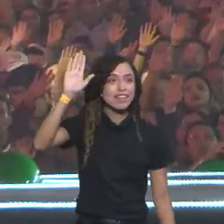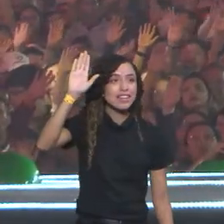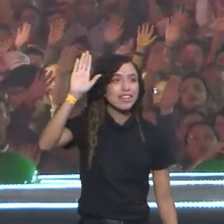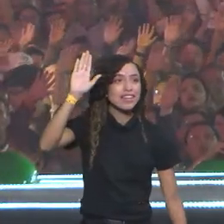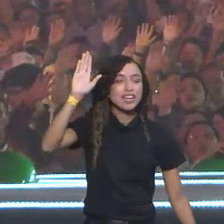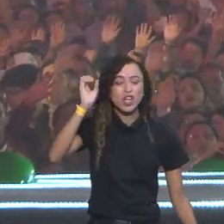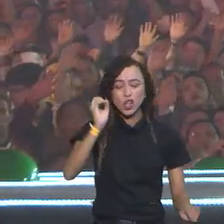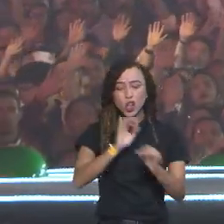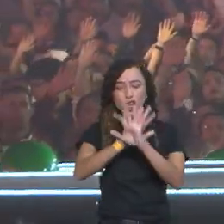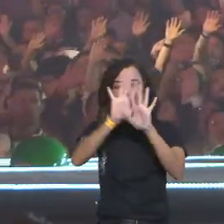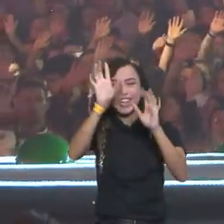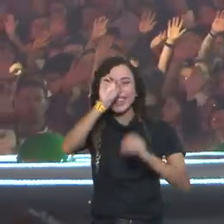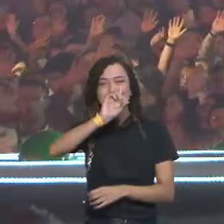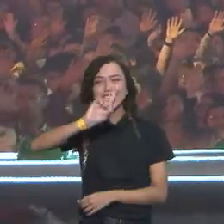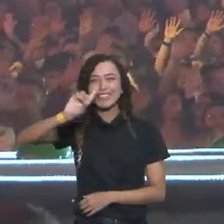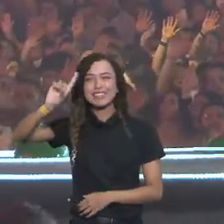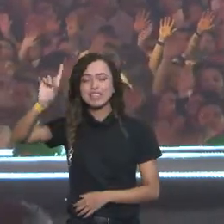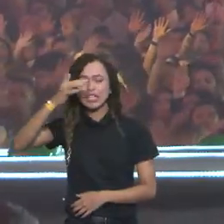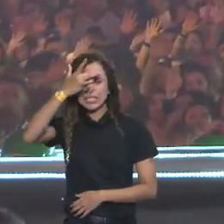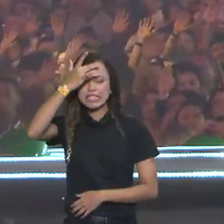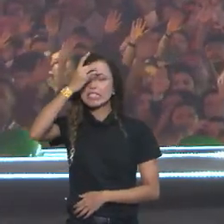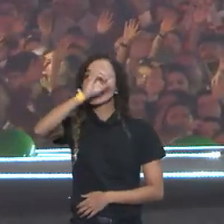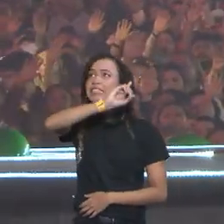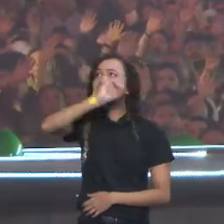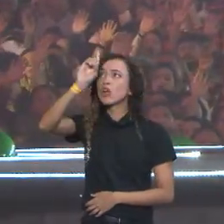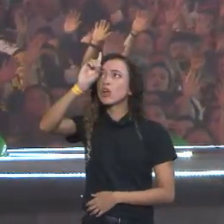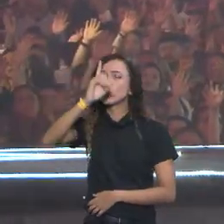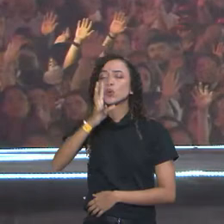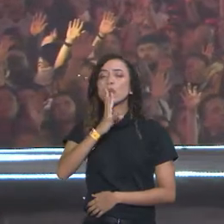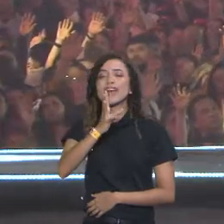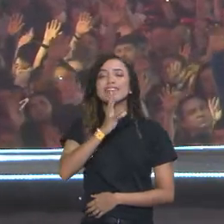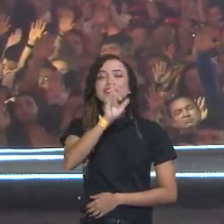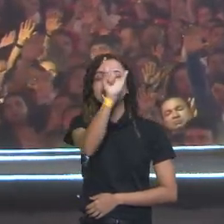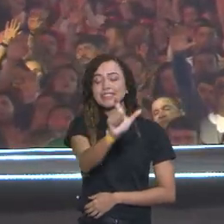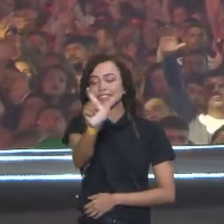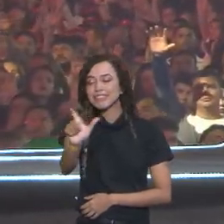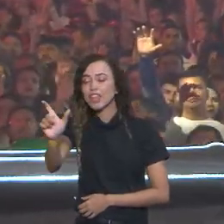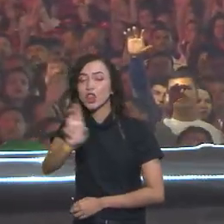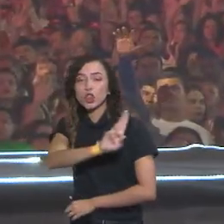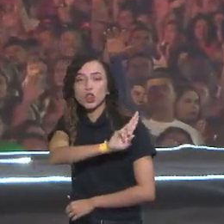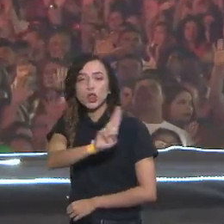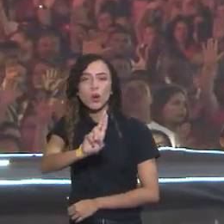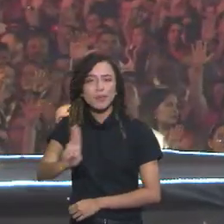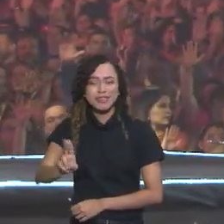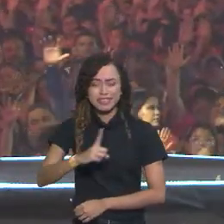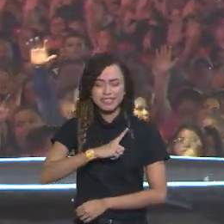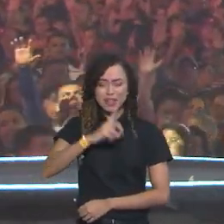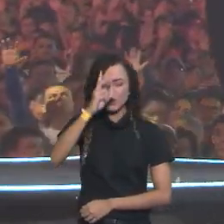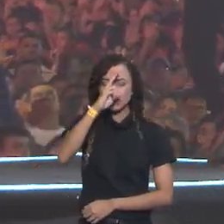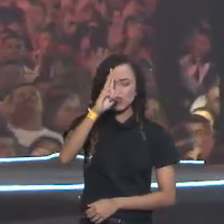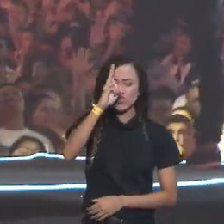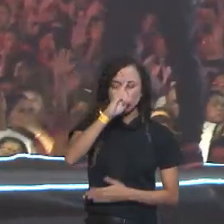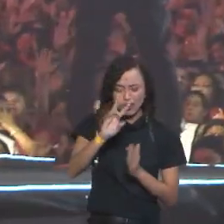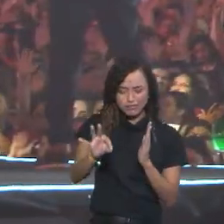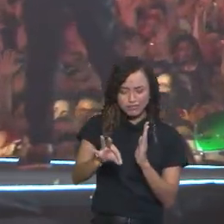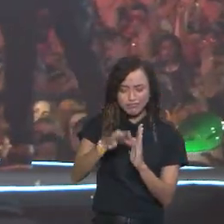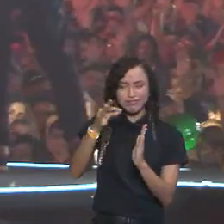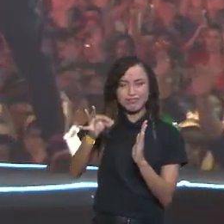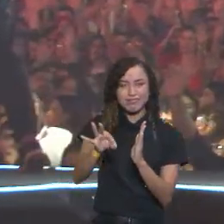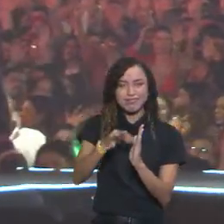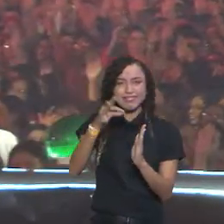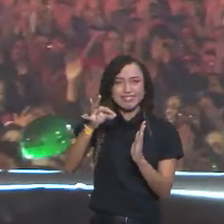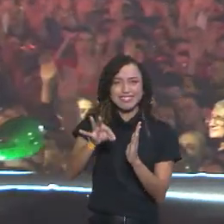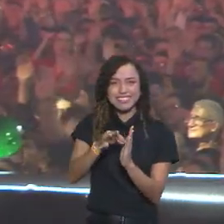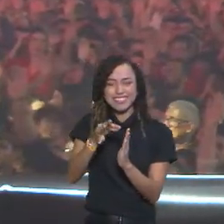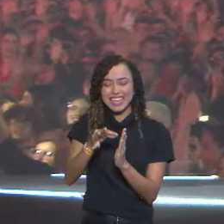de vocês querido Deus conhece o nome de cada um de vocês havia uma história que estava sendo escrita mas não por